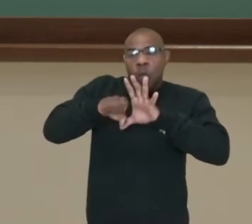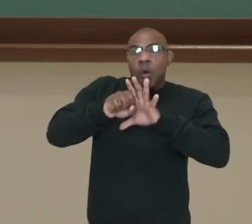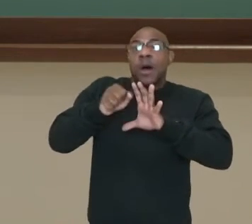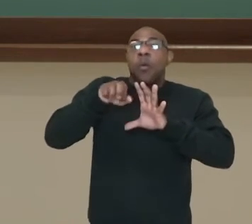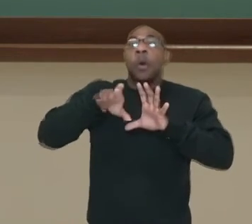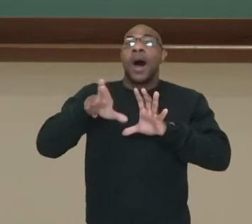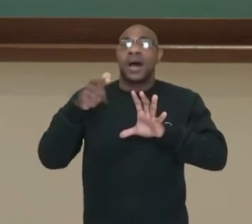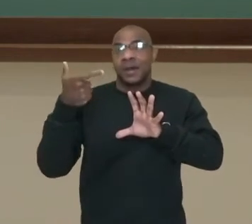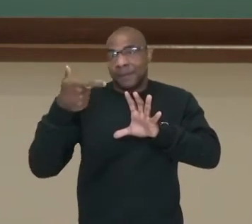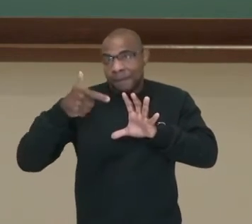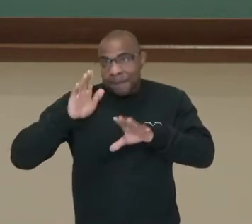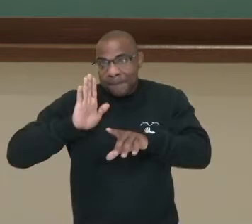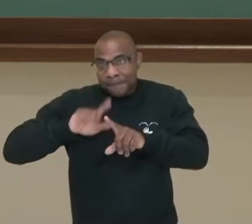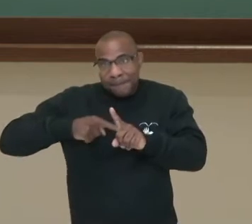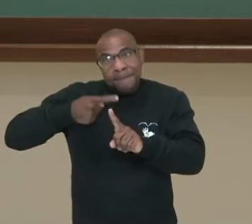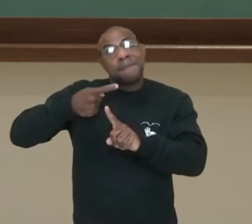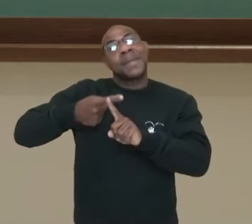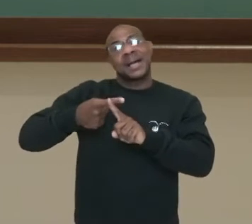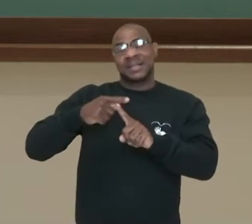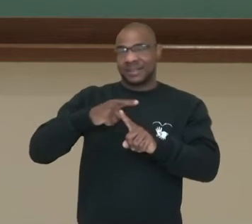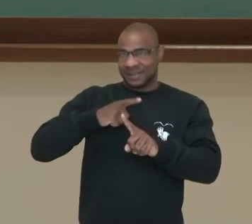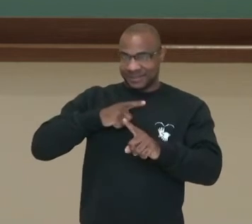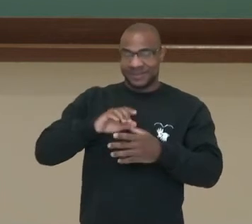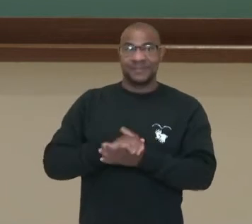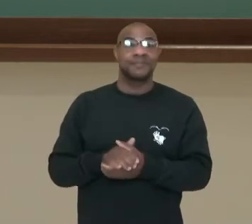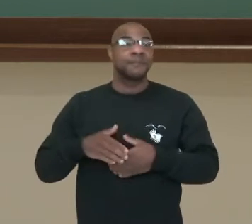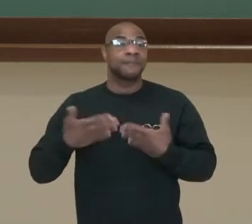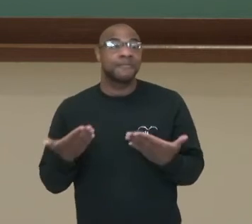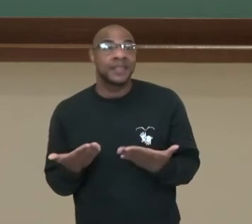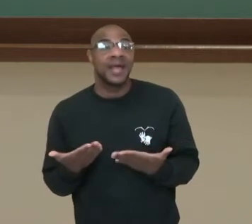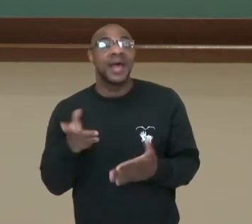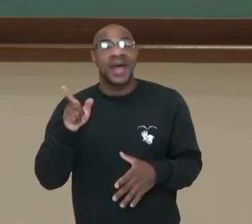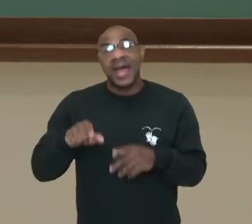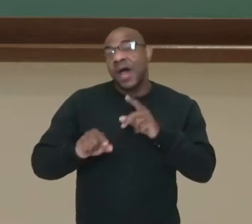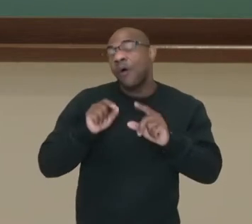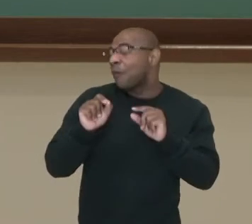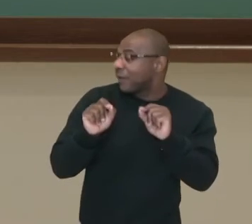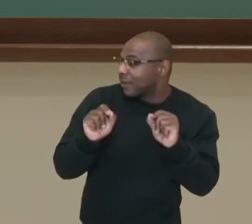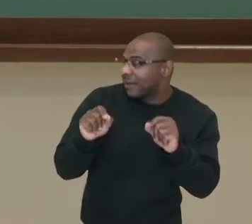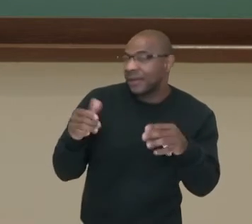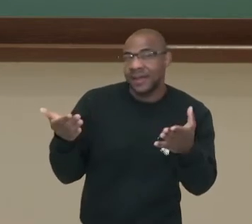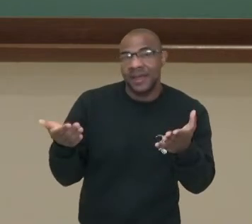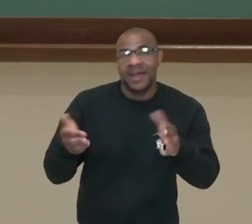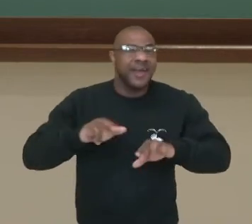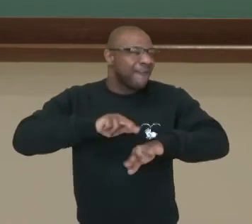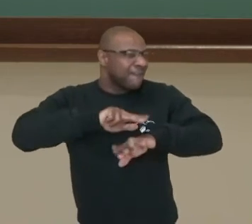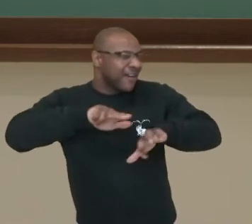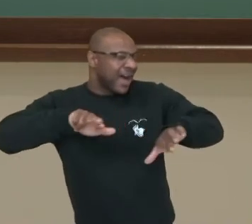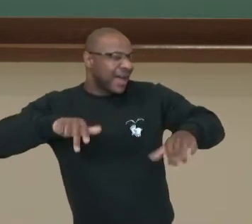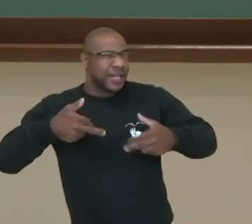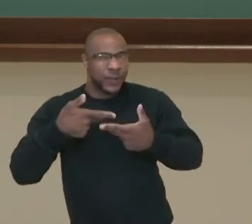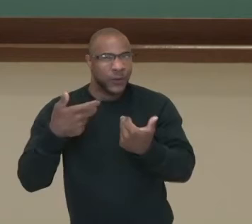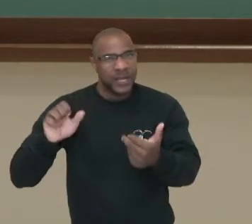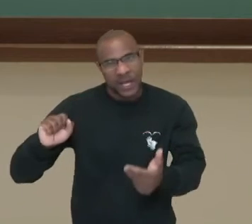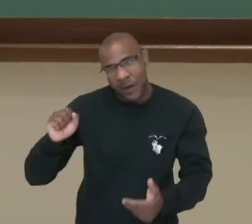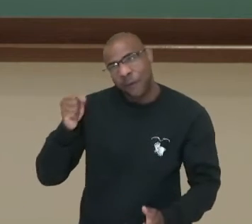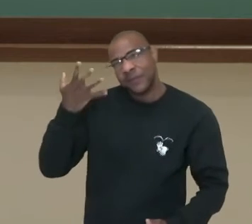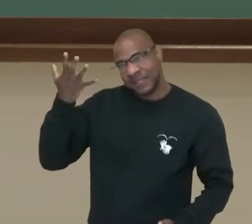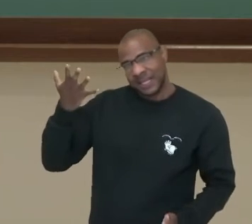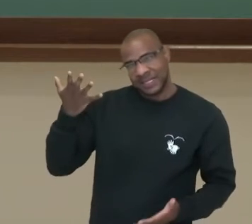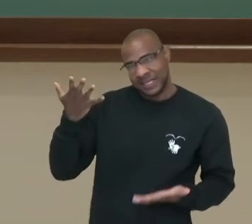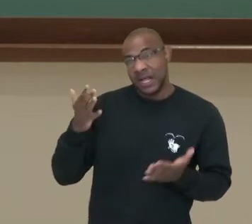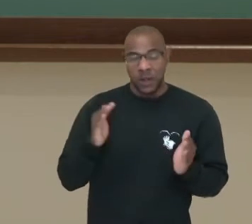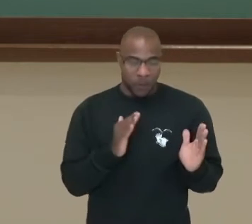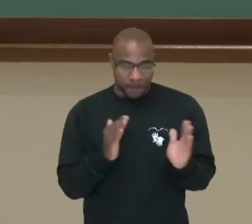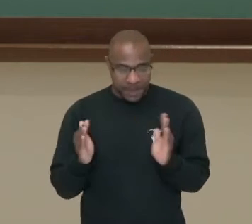frequência, vai aumentar essa frequência respiratória, tá? Então é várias coisas que acontecem ali no corpo durante uma